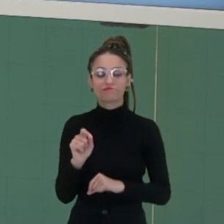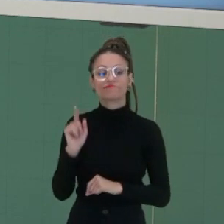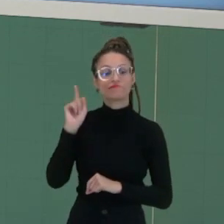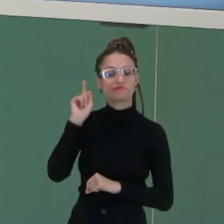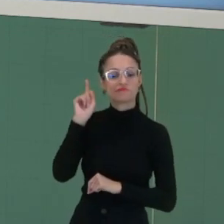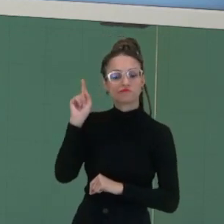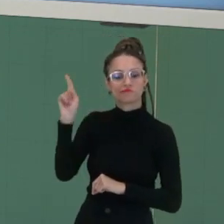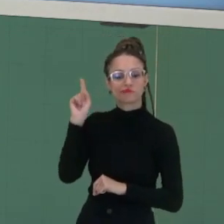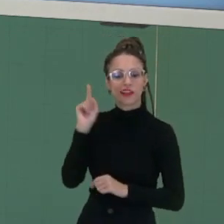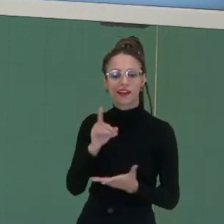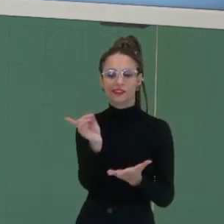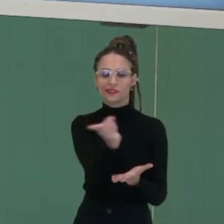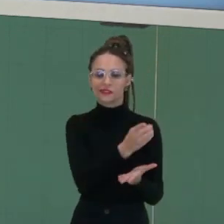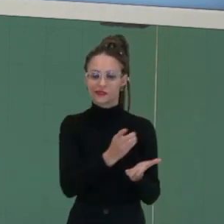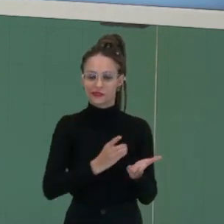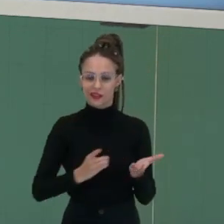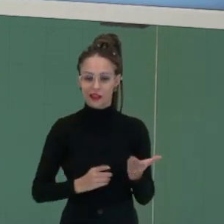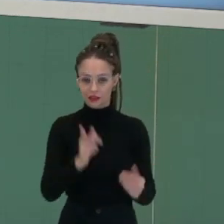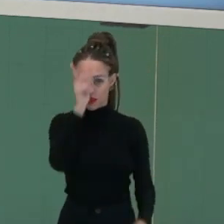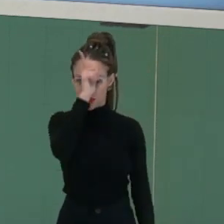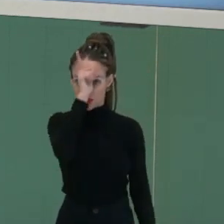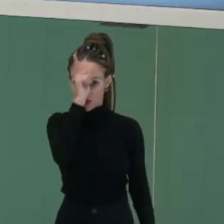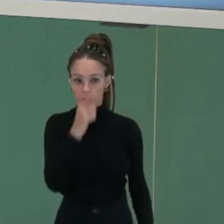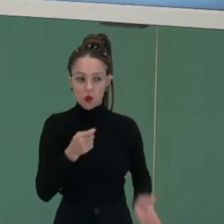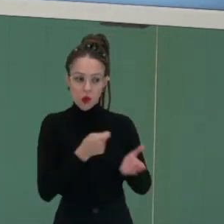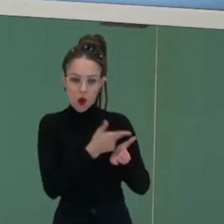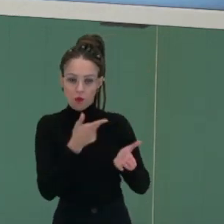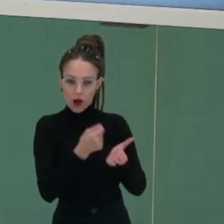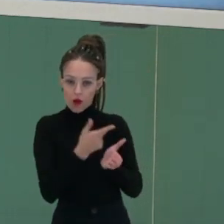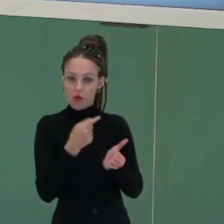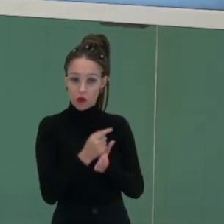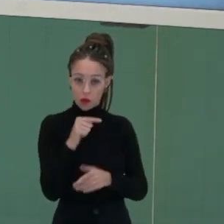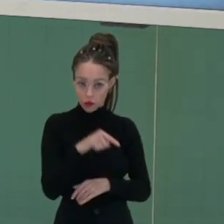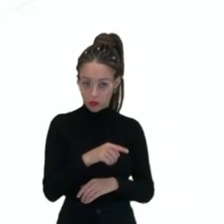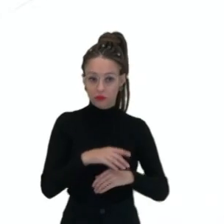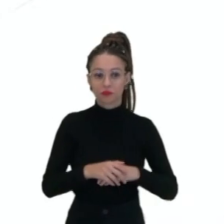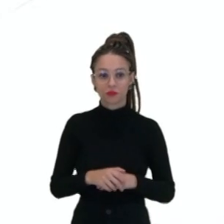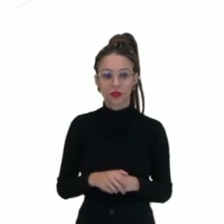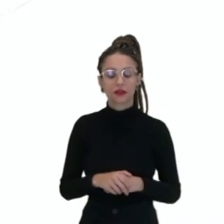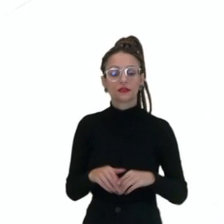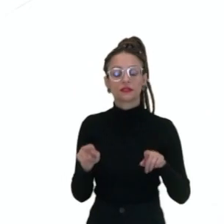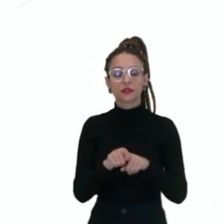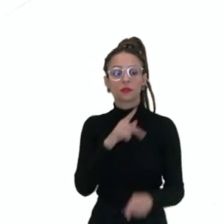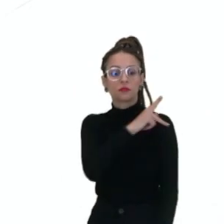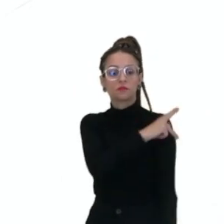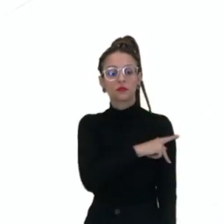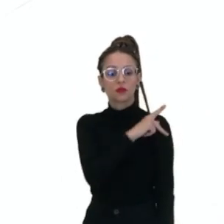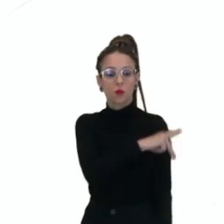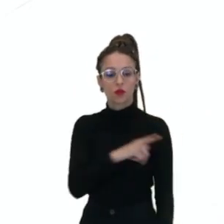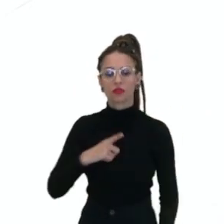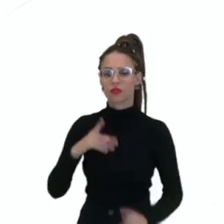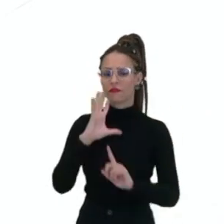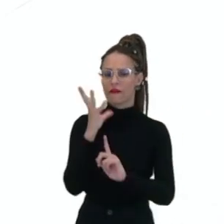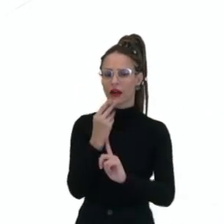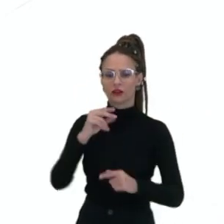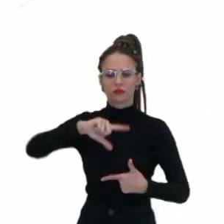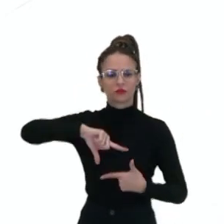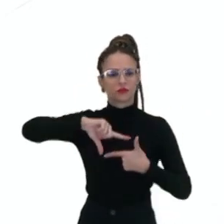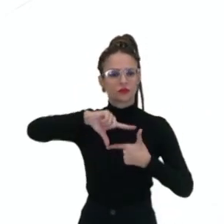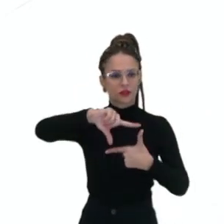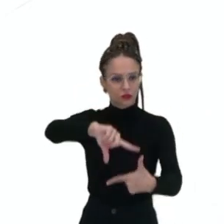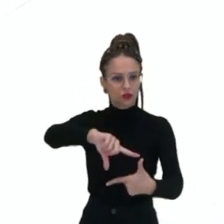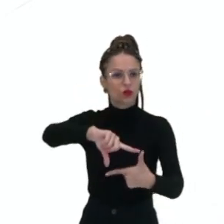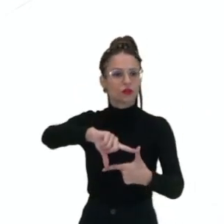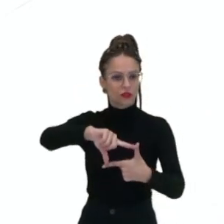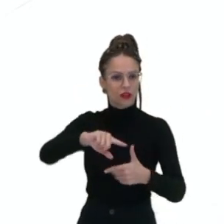dos designers alemães. Né? No Piauí, que tem uma arte tradicional